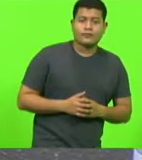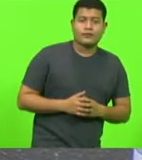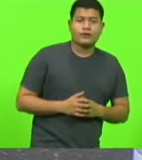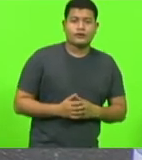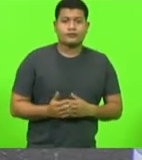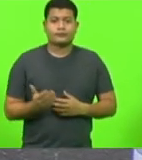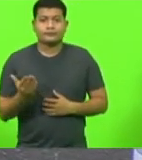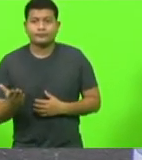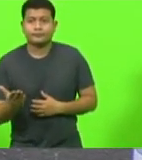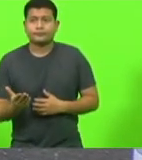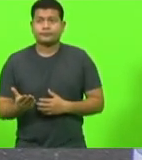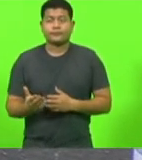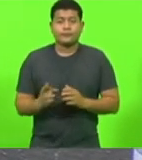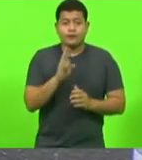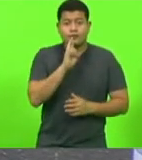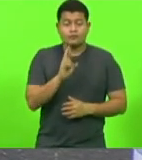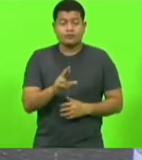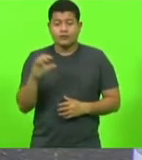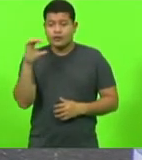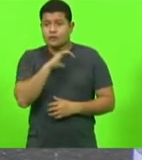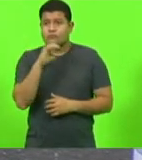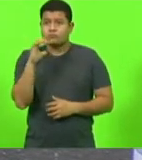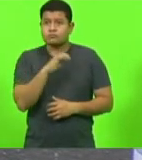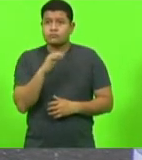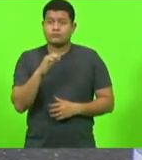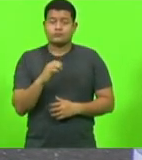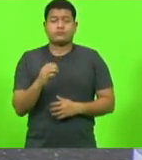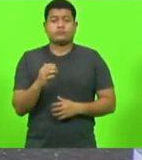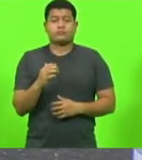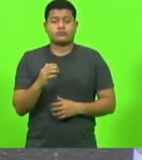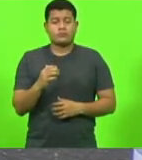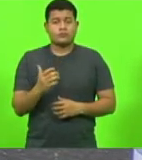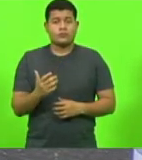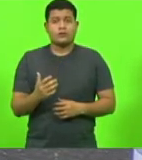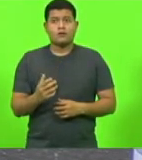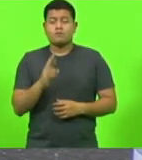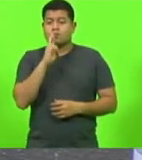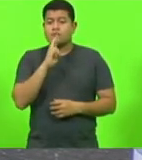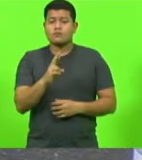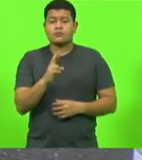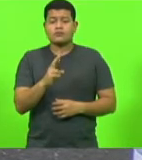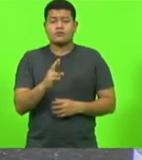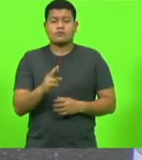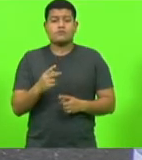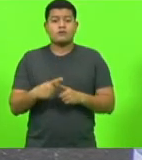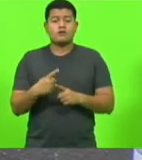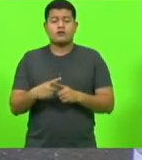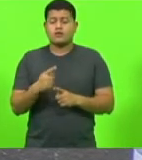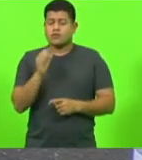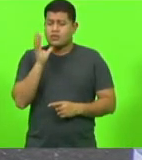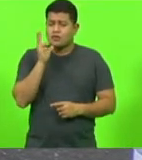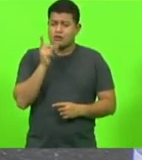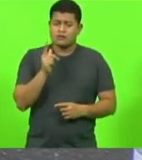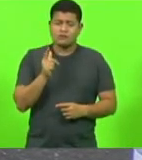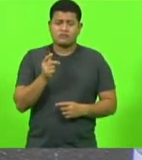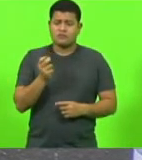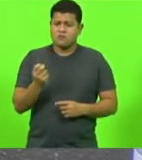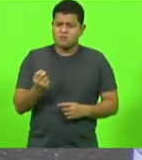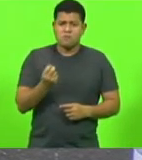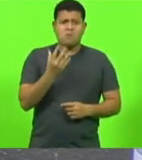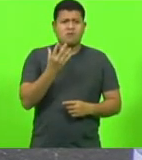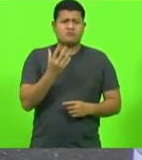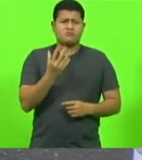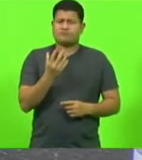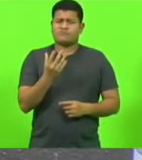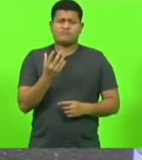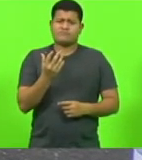seja breve. Uma resposta demorada não é uma boa resposta,